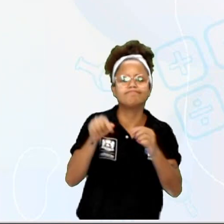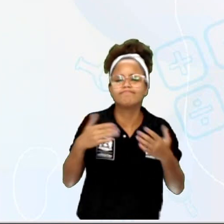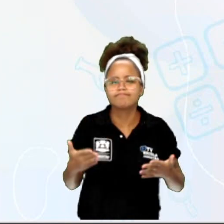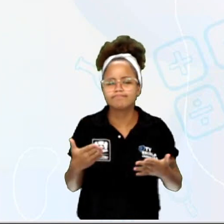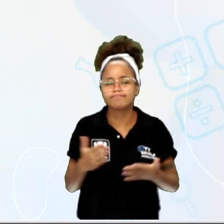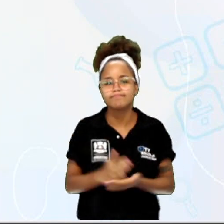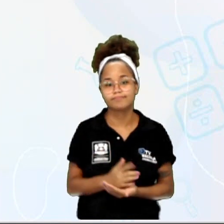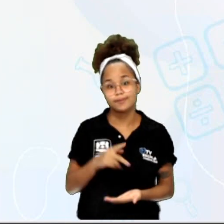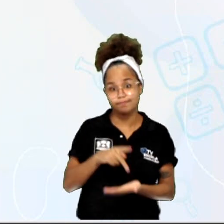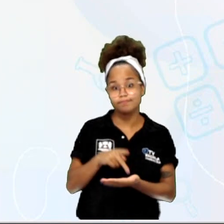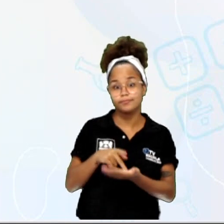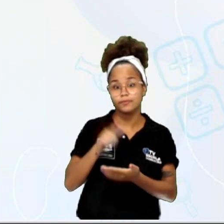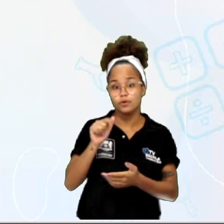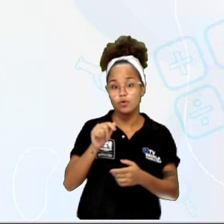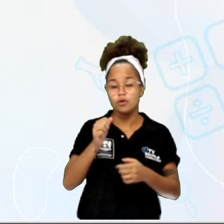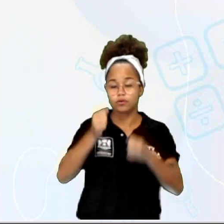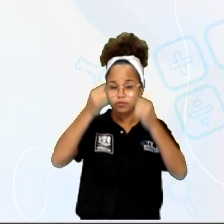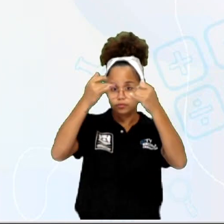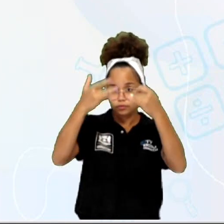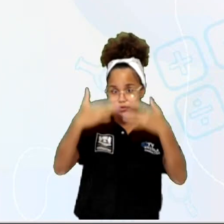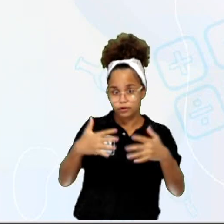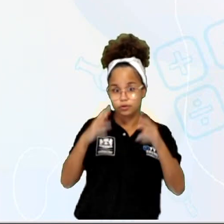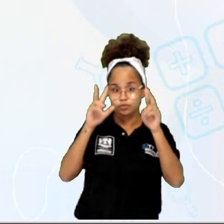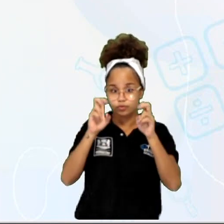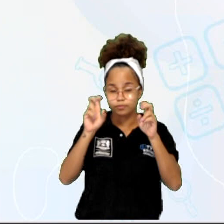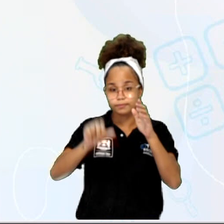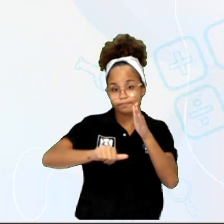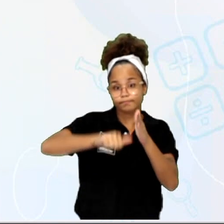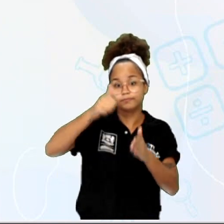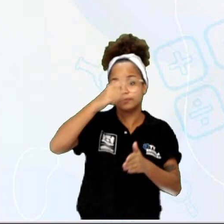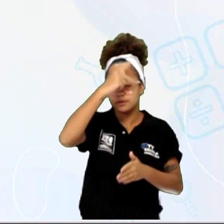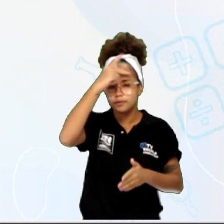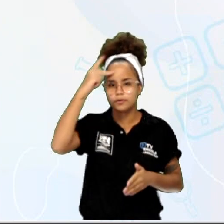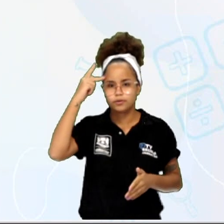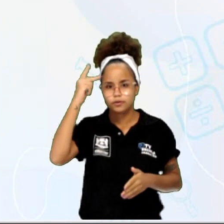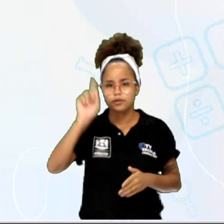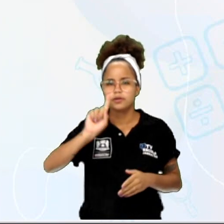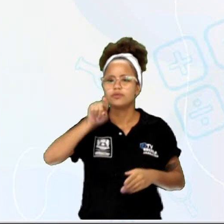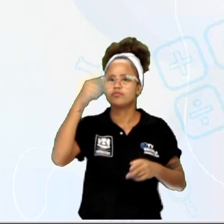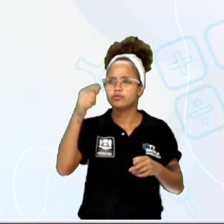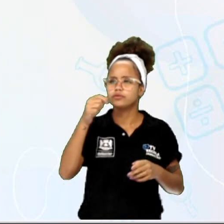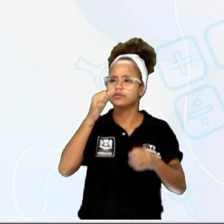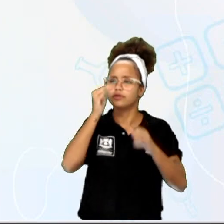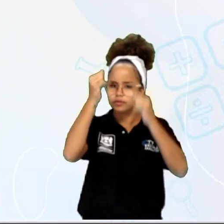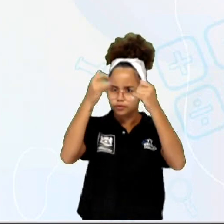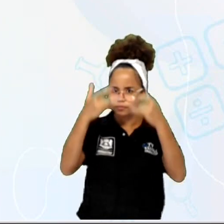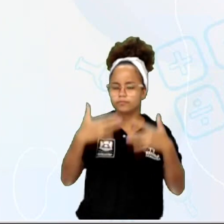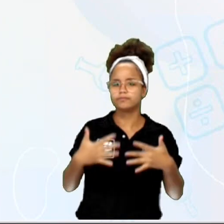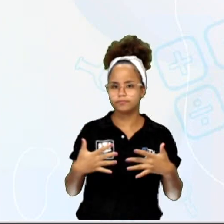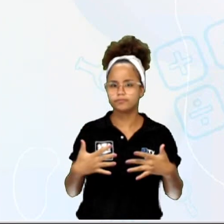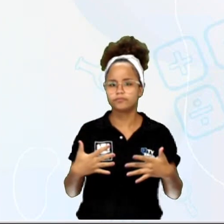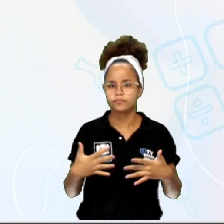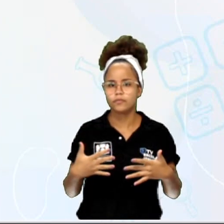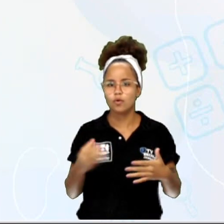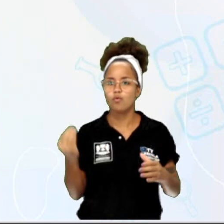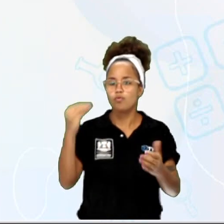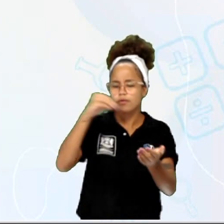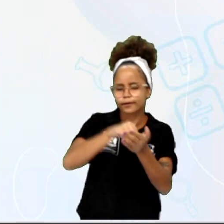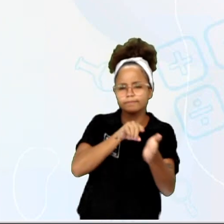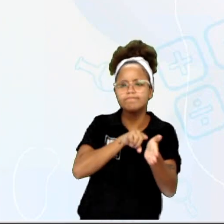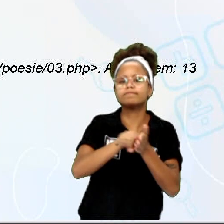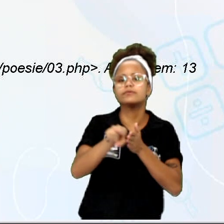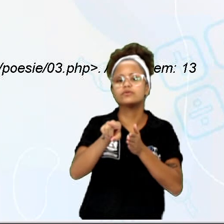fato, o eu lírico vem falando aqui em primeira pessoa e em seguida ele abre os 2 pontos para fazer ali a inserção de uma